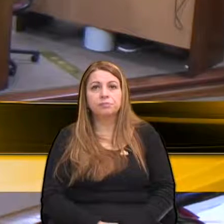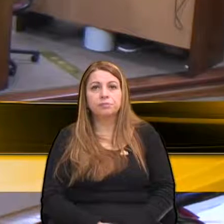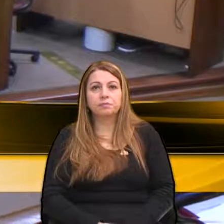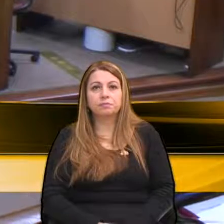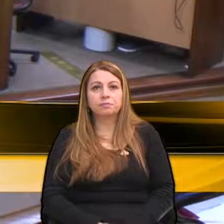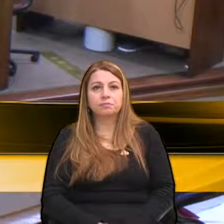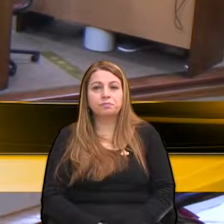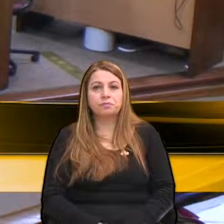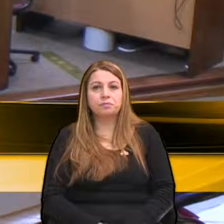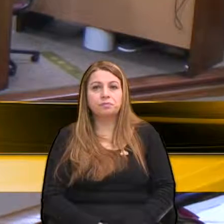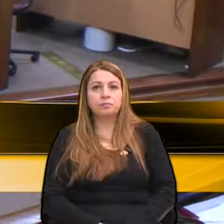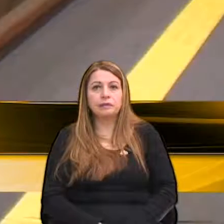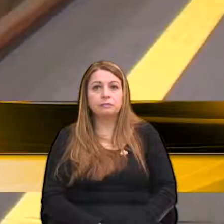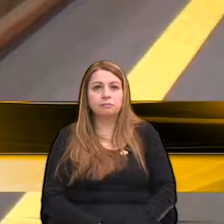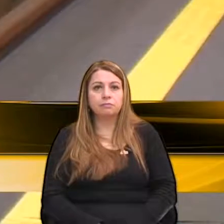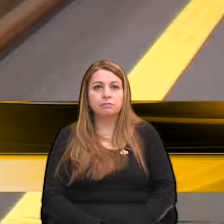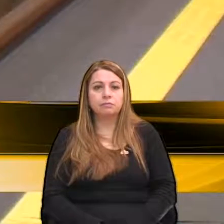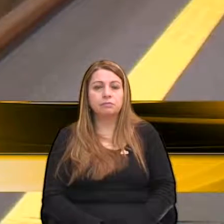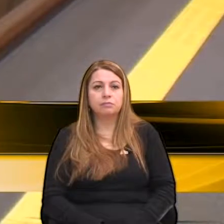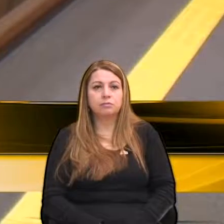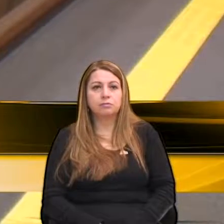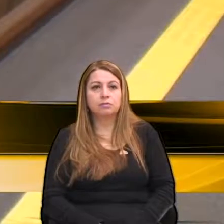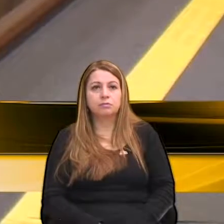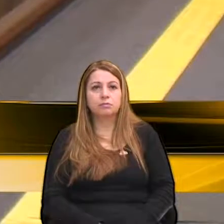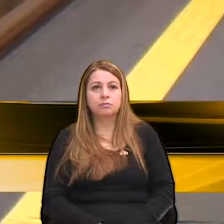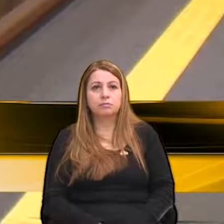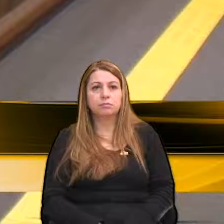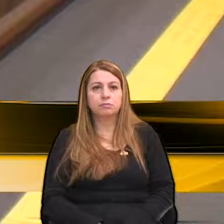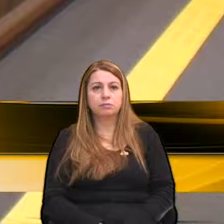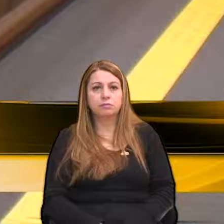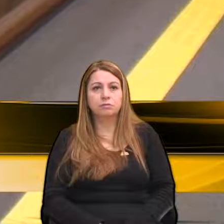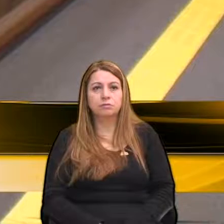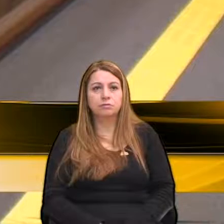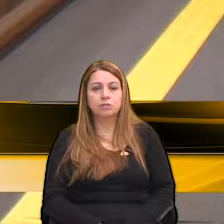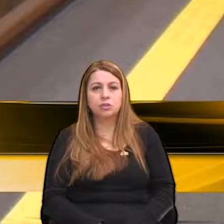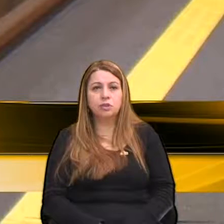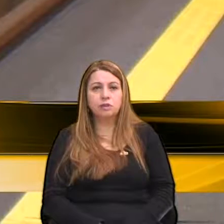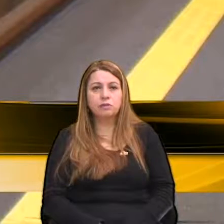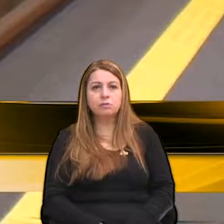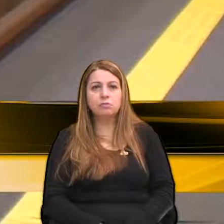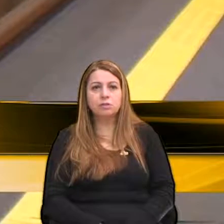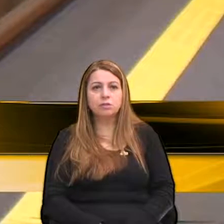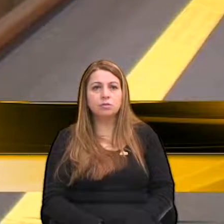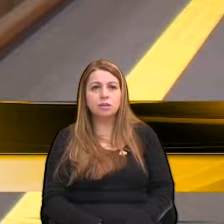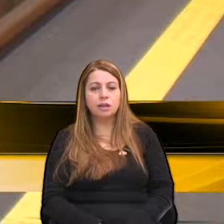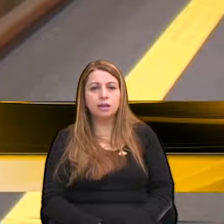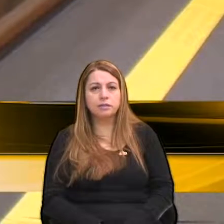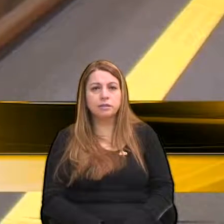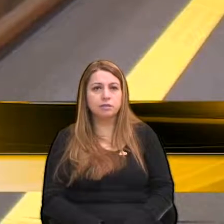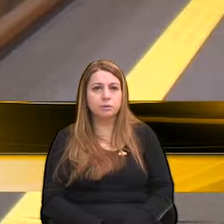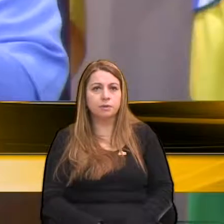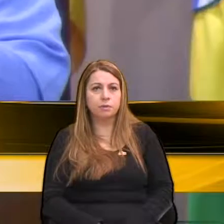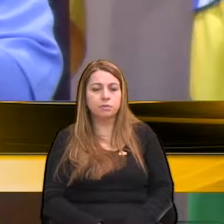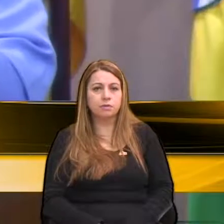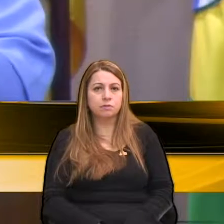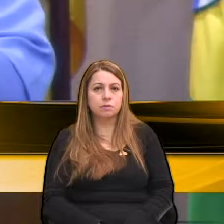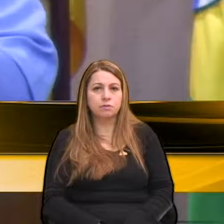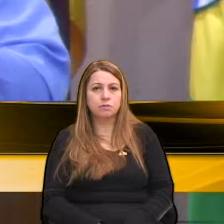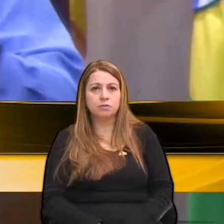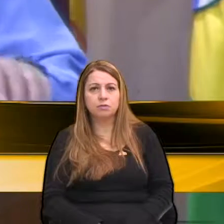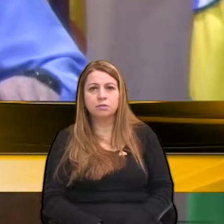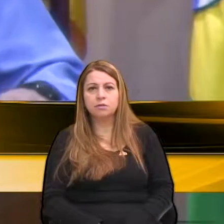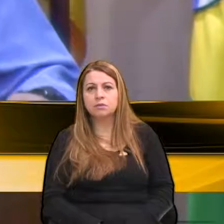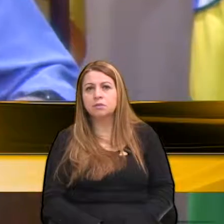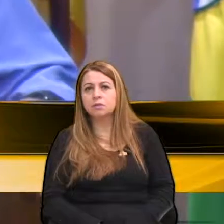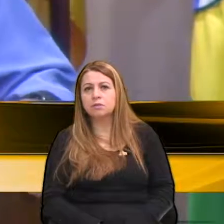foi destacado pelo vereador Velocino Ex durante a sessão ordinária da última quarta-feira. A data, celebrada